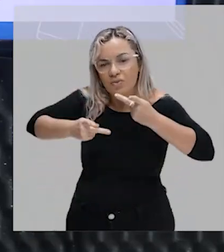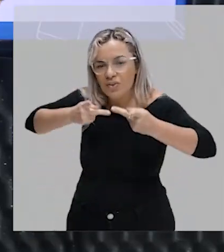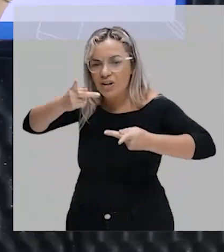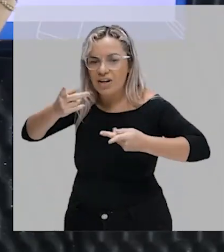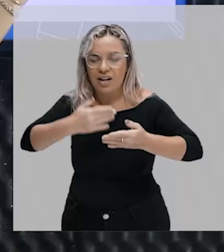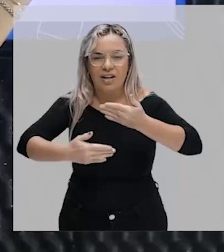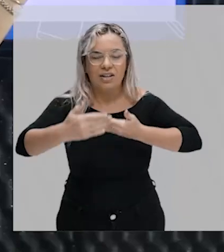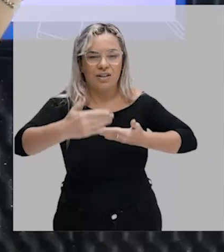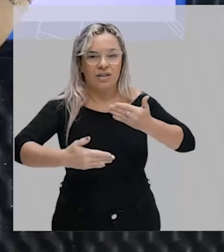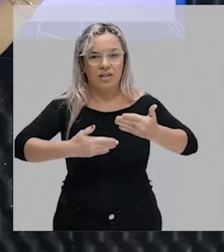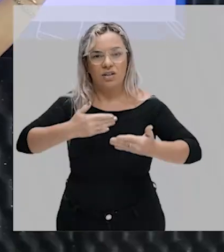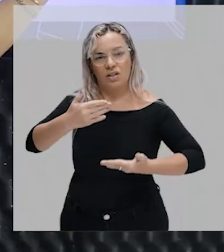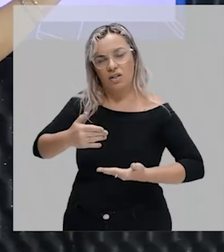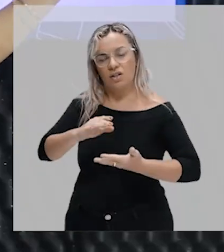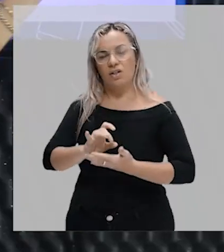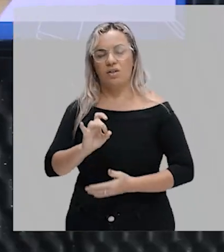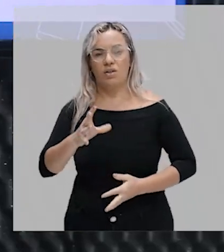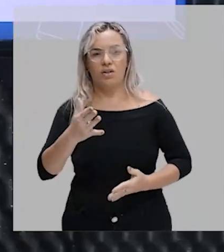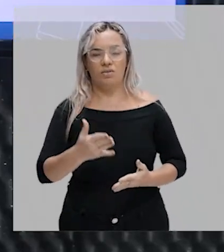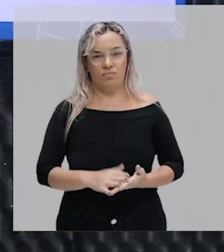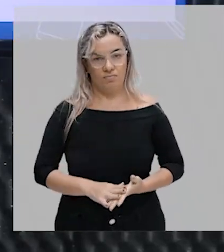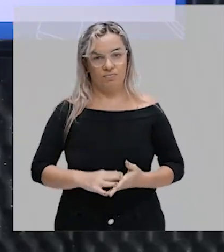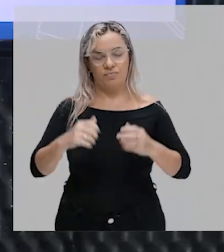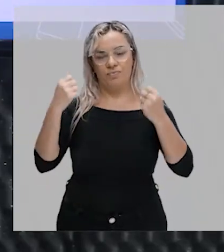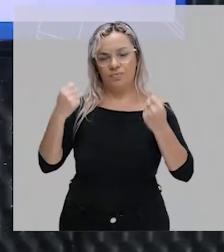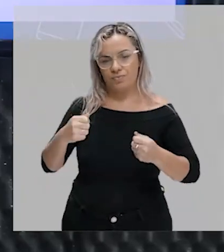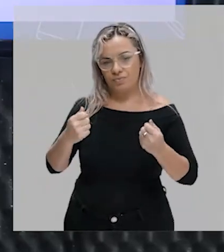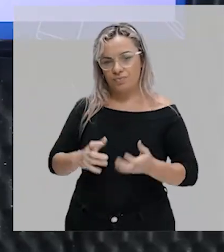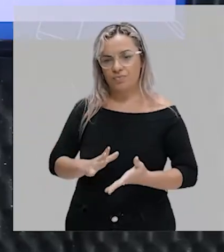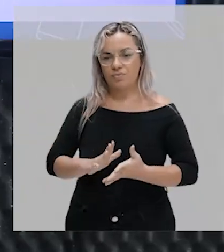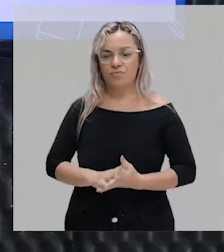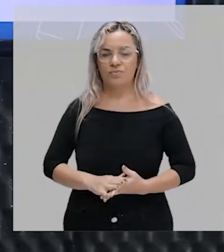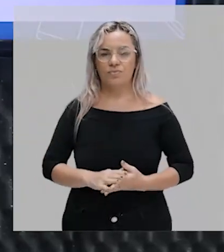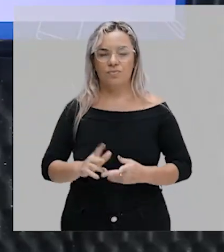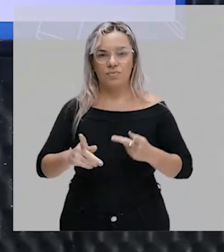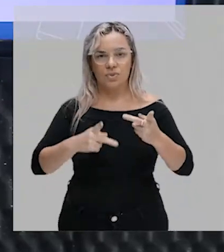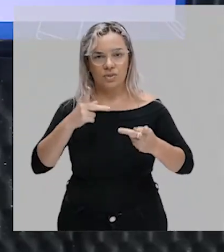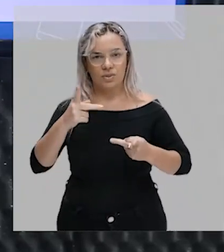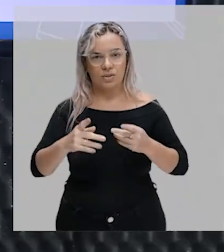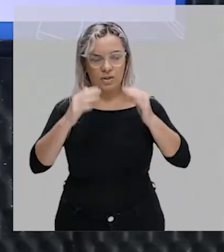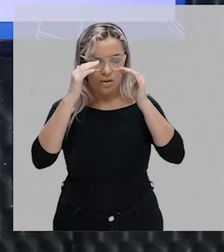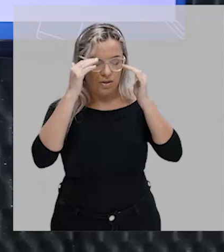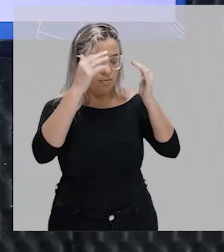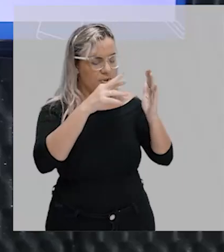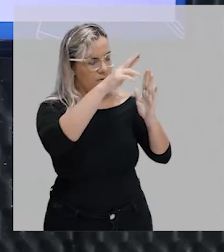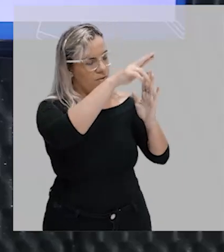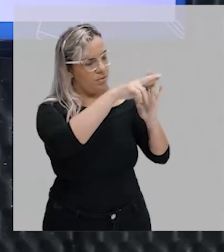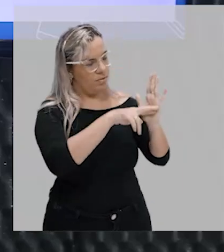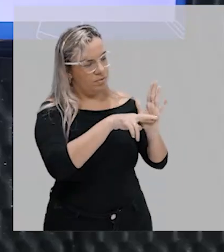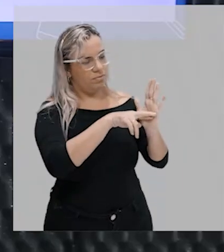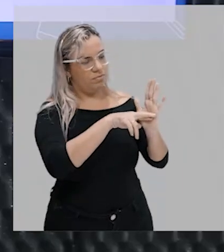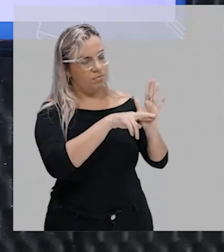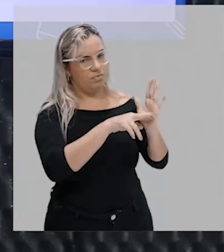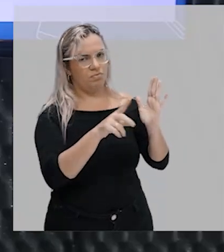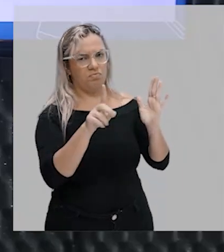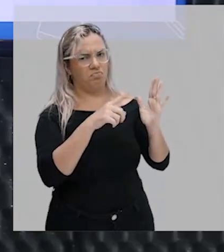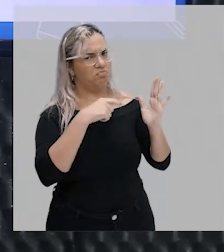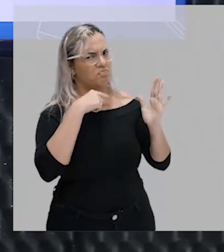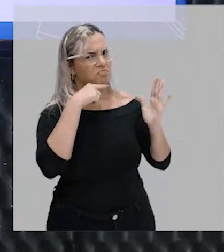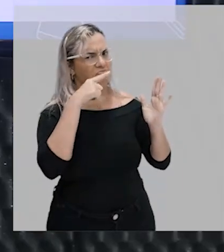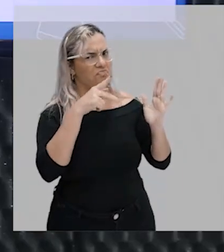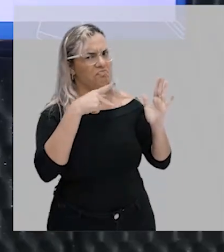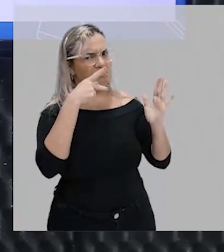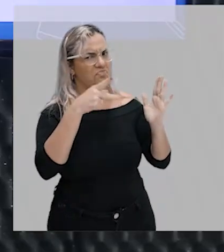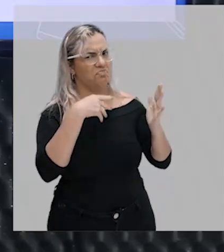precisamos que esses enunciados obedeçam regras. Ninguém fala de qualquer jeito.